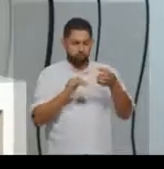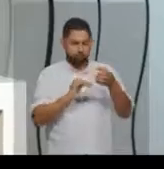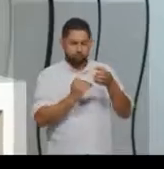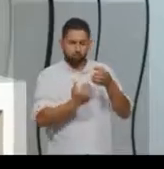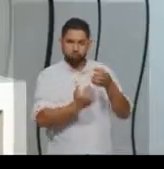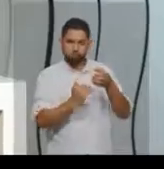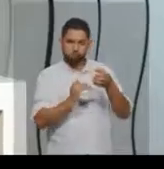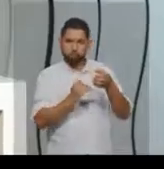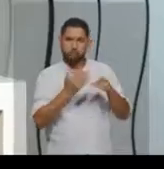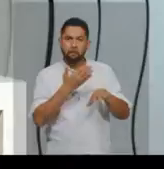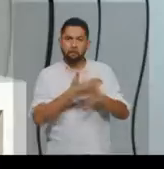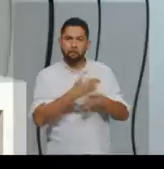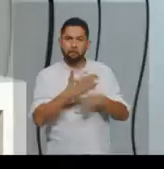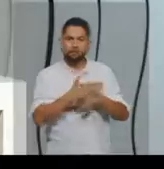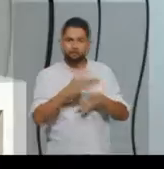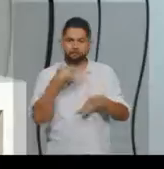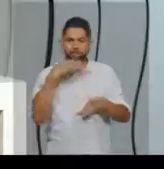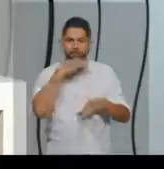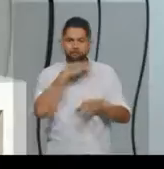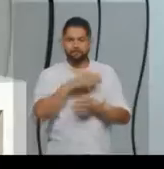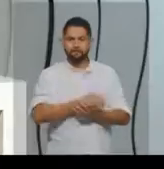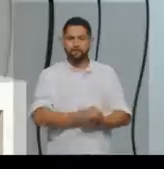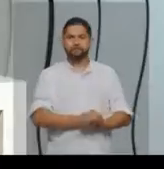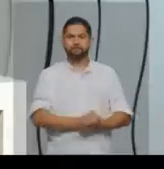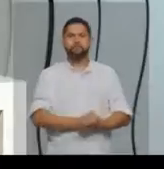aqui, ok?